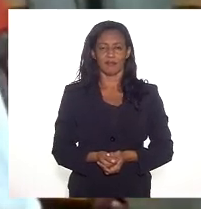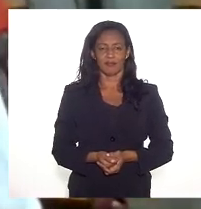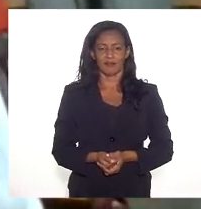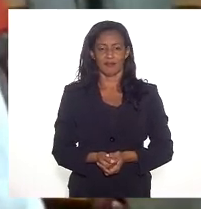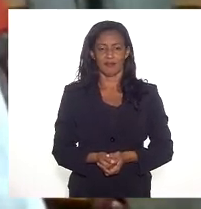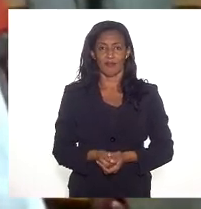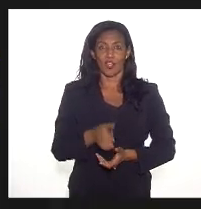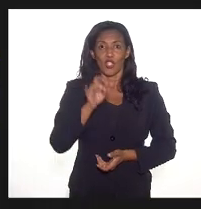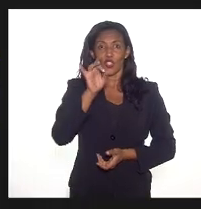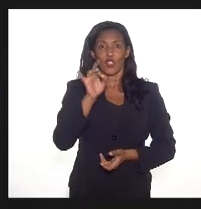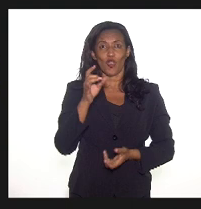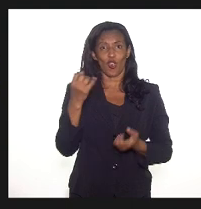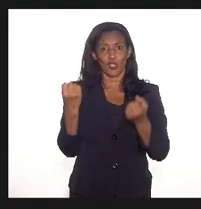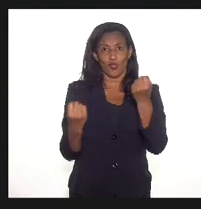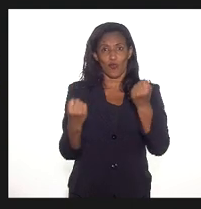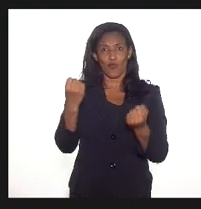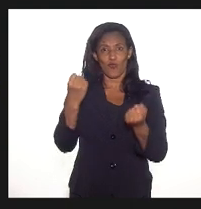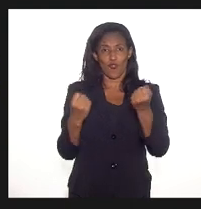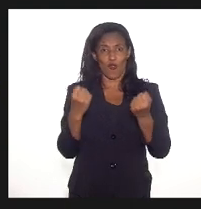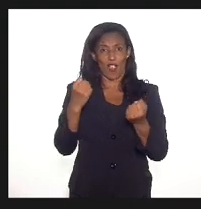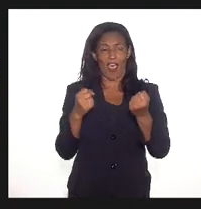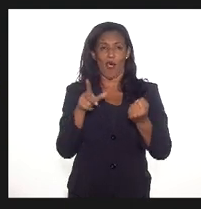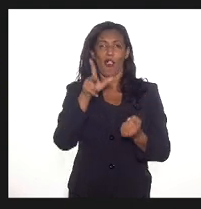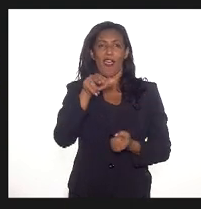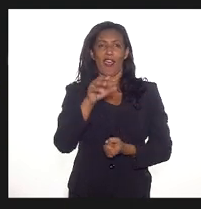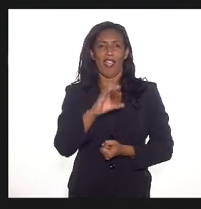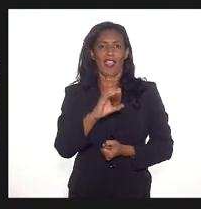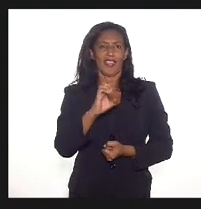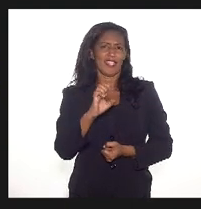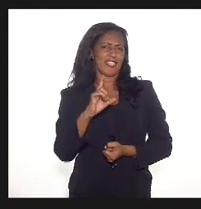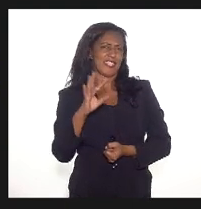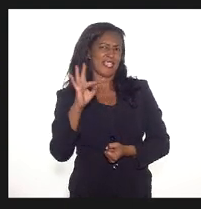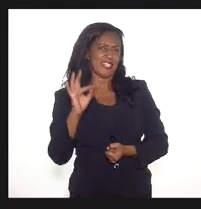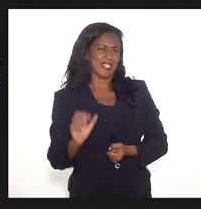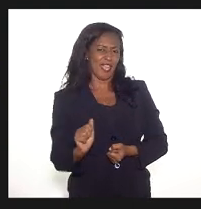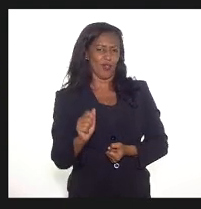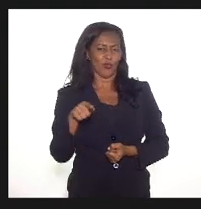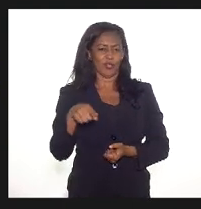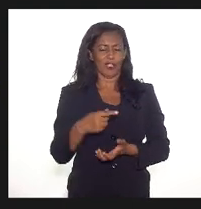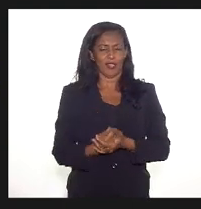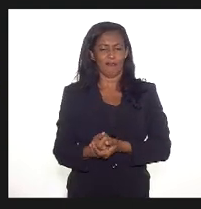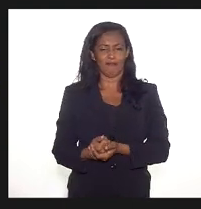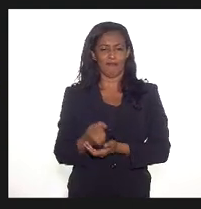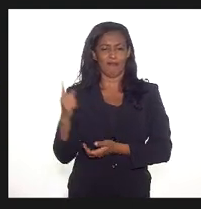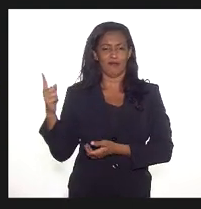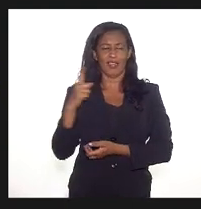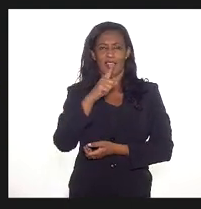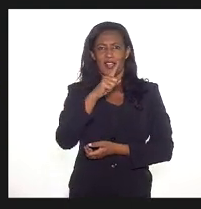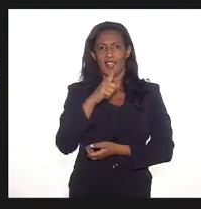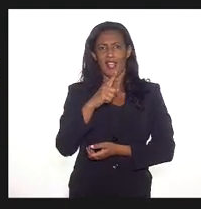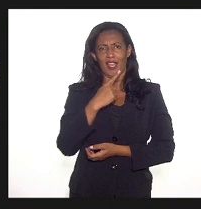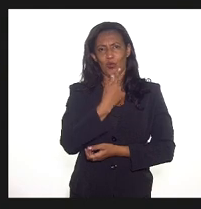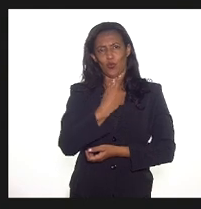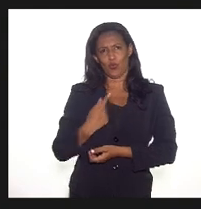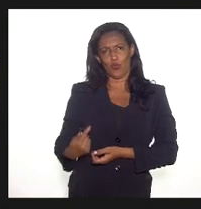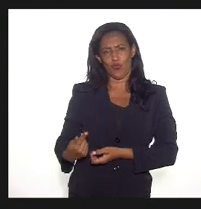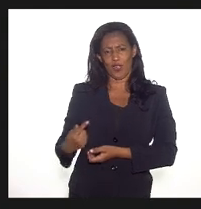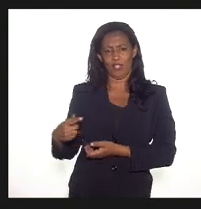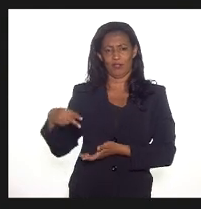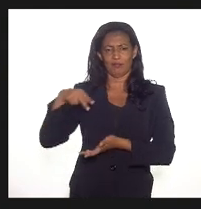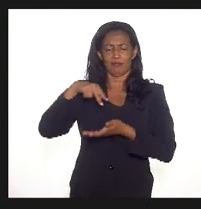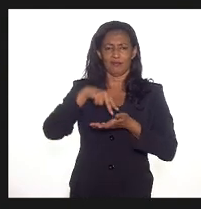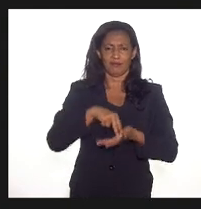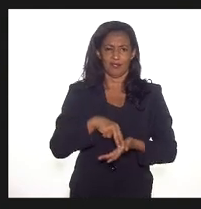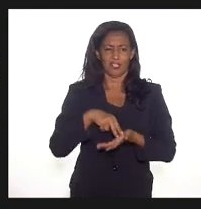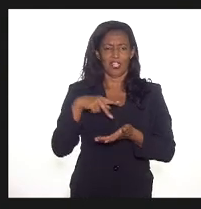automático. Só se fosse naquele Celta que o deputado Márcio Pacheco se referiu lá na posse do governador Cláudio Castro, que aí ele tinha